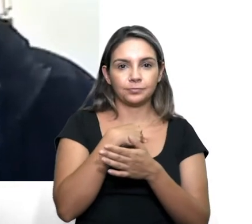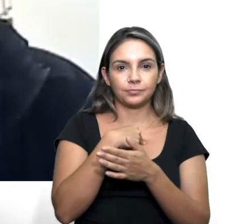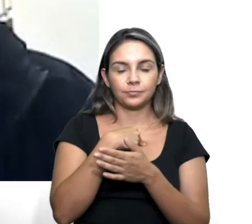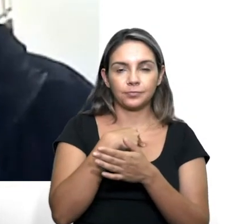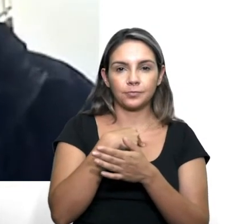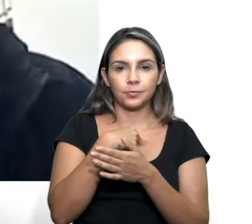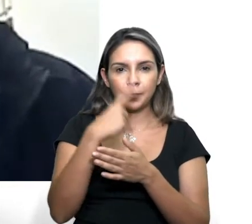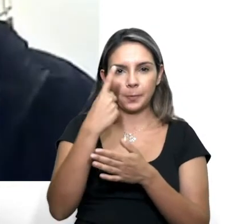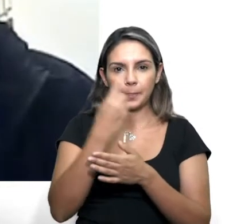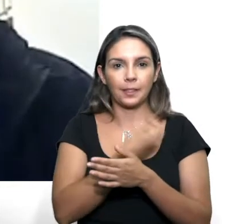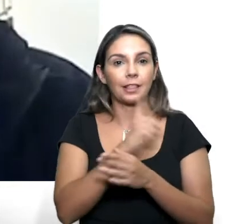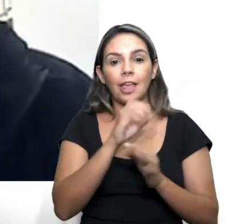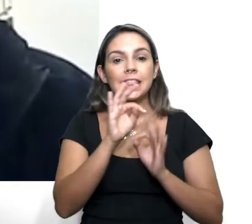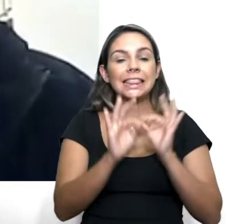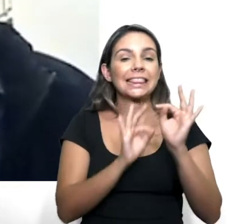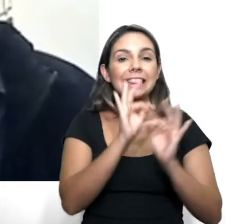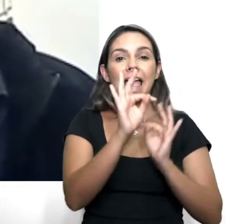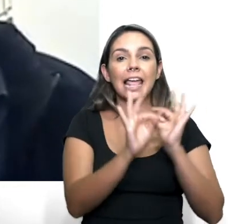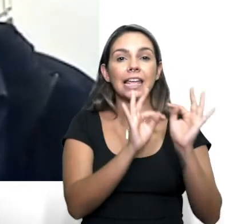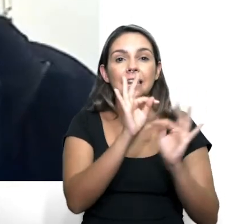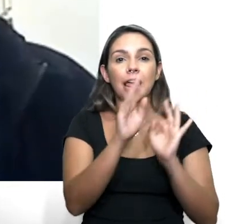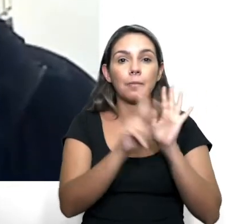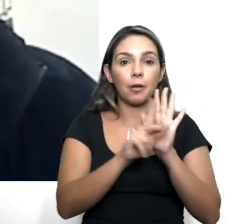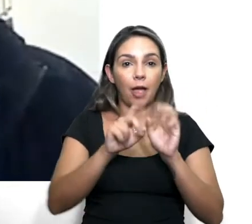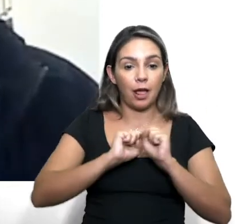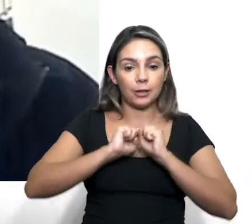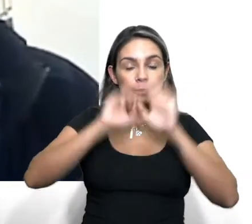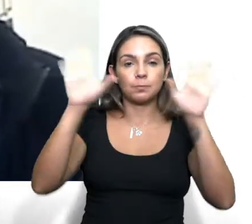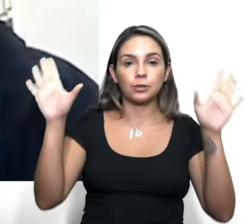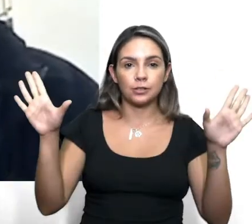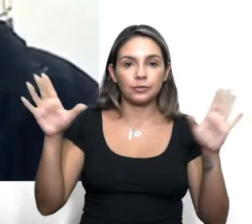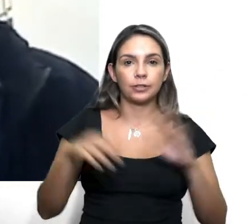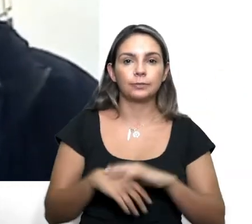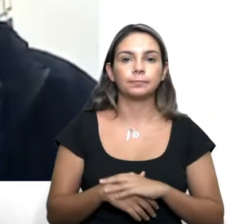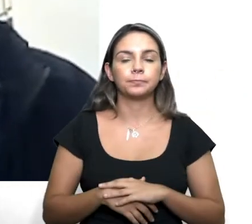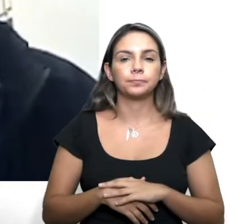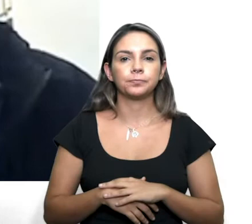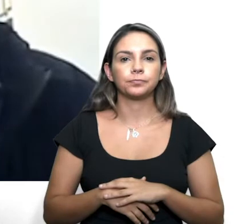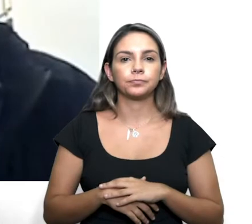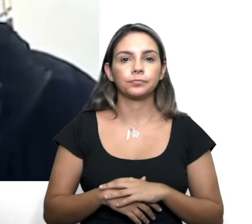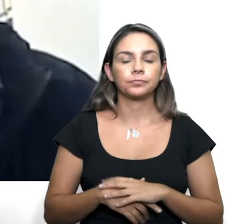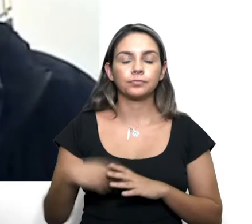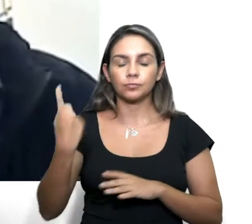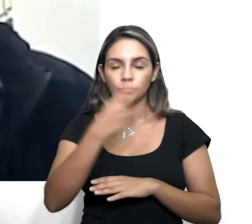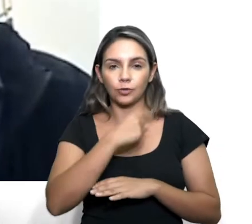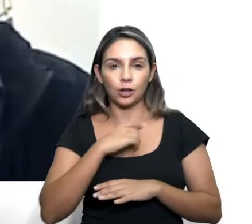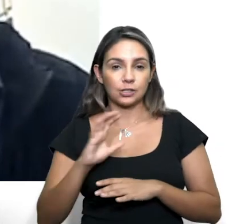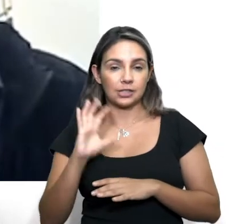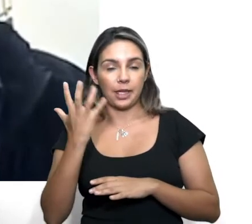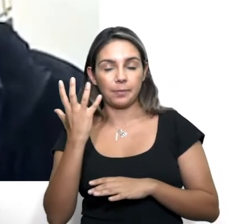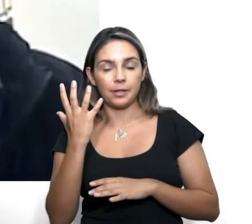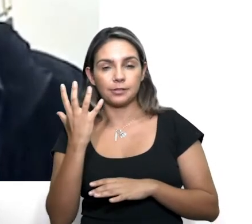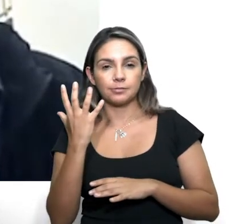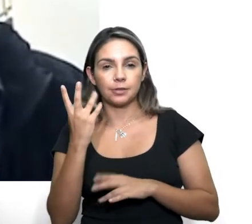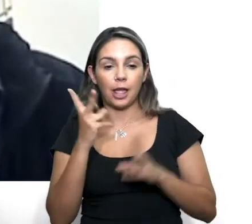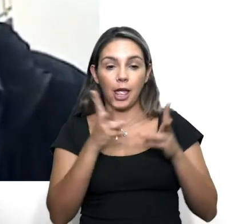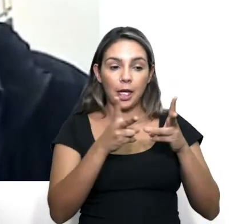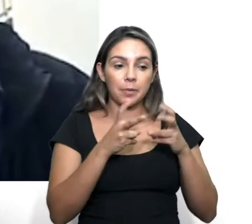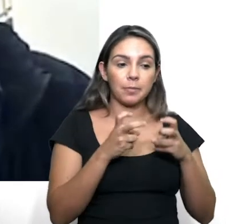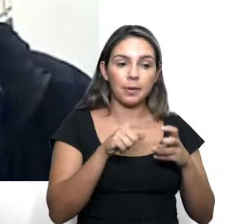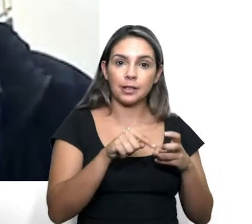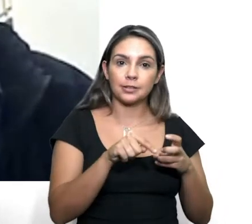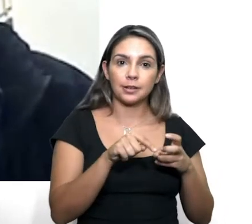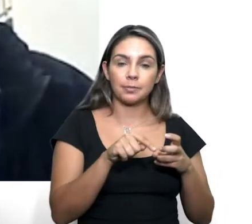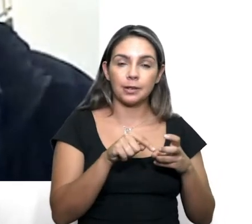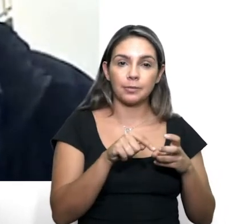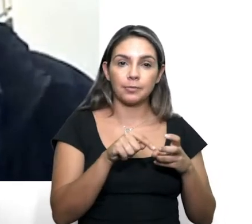ser de uma forma técnica, é de uma forma explosiva, não é? E nós de repente percebemos esta angústia